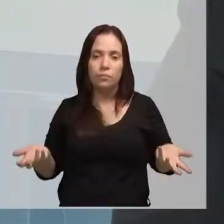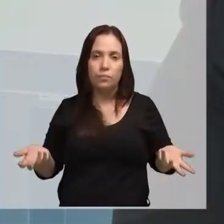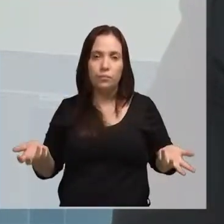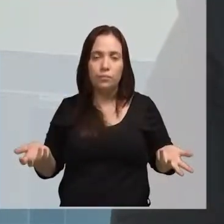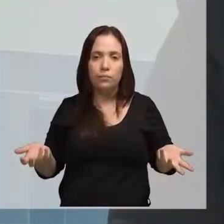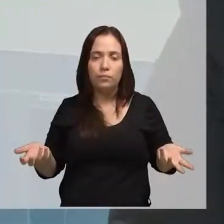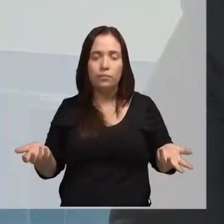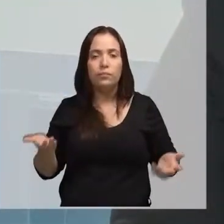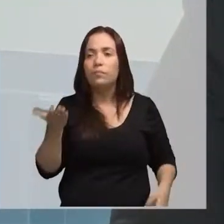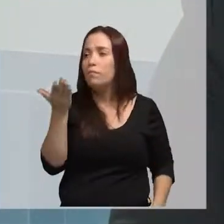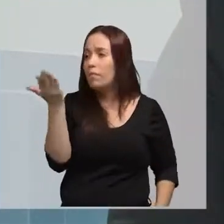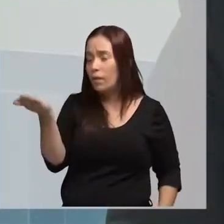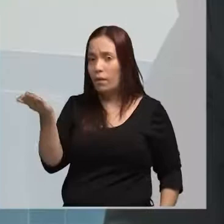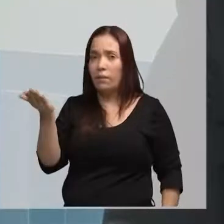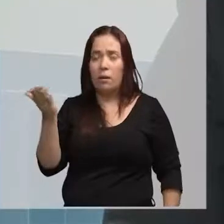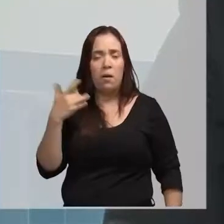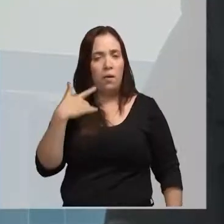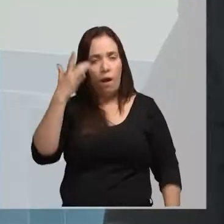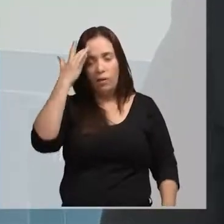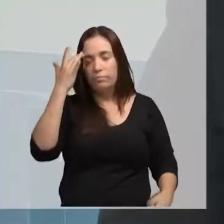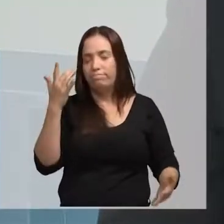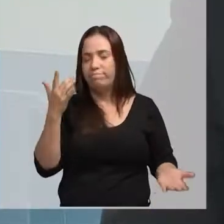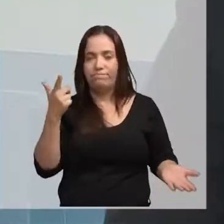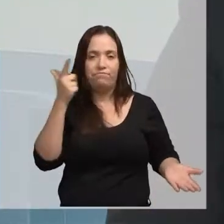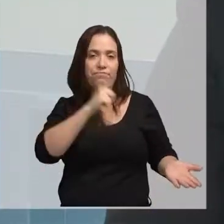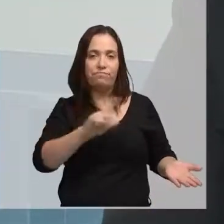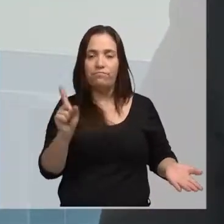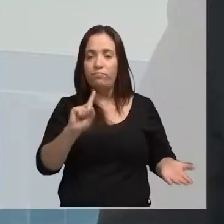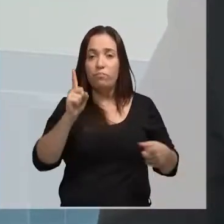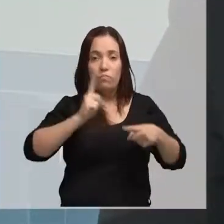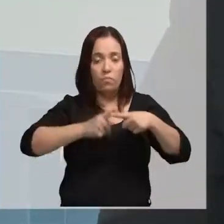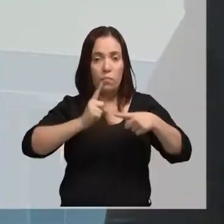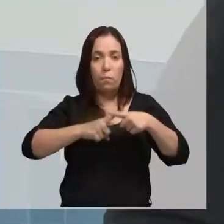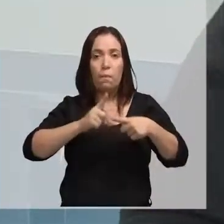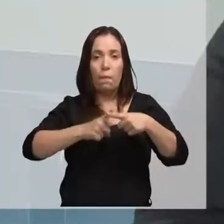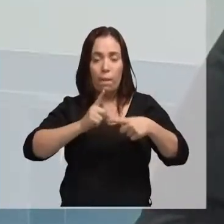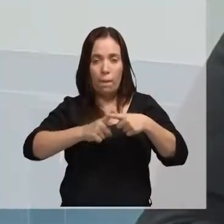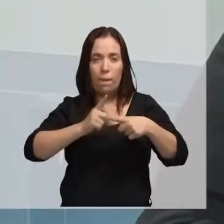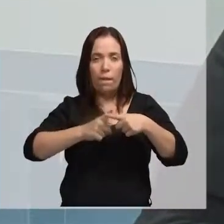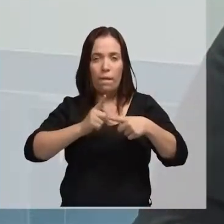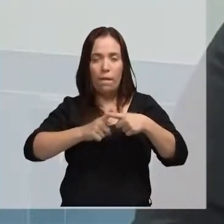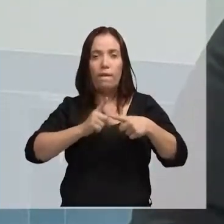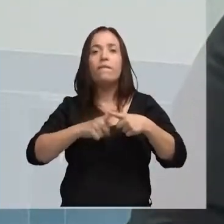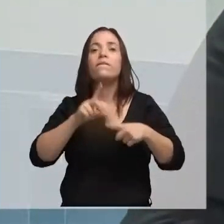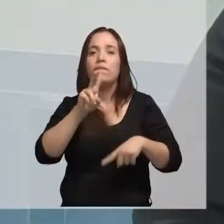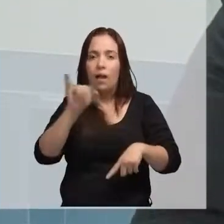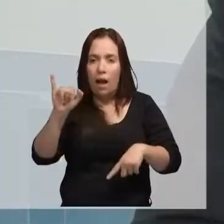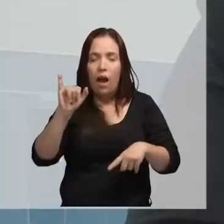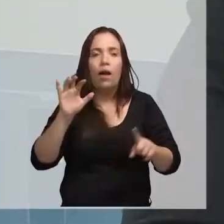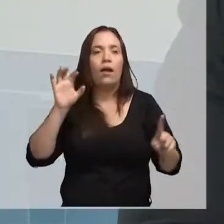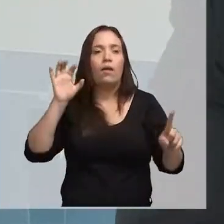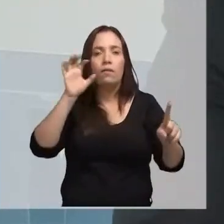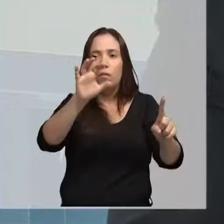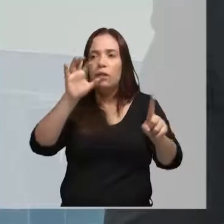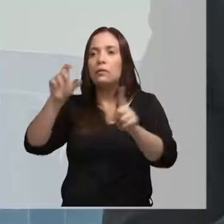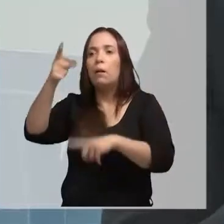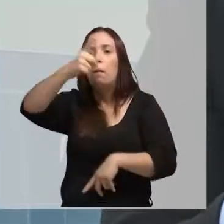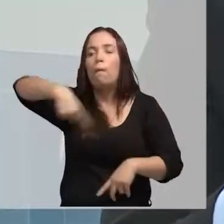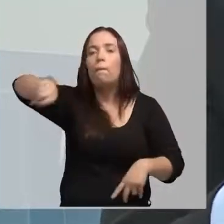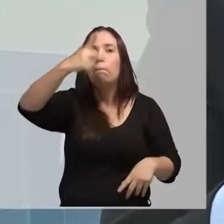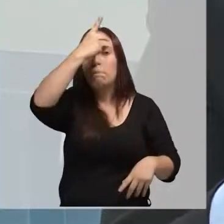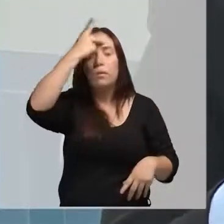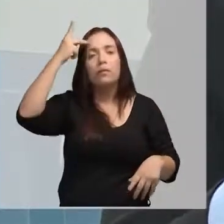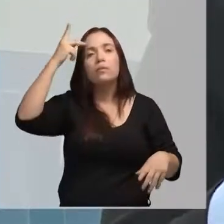Mas Cássio diz que não vai dar certo, não. Porque quando chegar a eleição dá certo sim. Ele vai induzindo. E as pessoas que